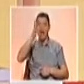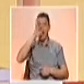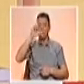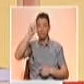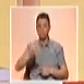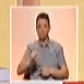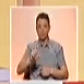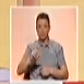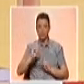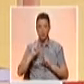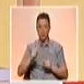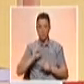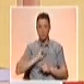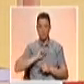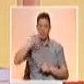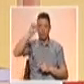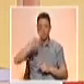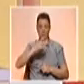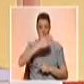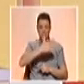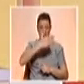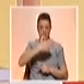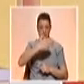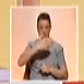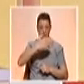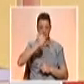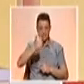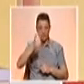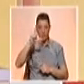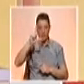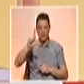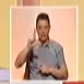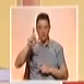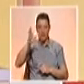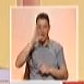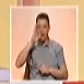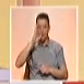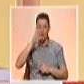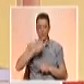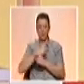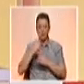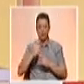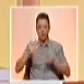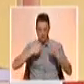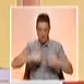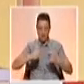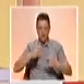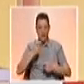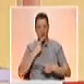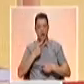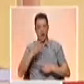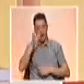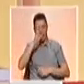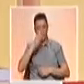eu gasto no meu dia 175 litros de água? O que quer dizer que provavelmente nós gastamos muita água sem nos apercebermos que o